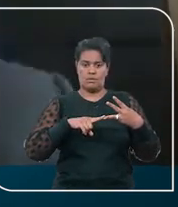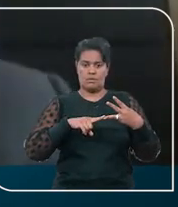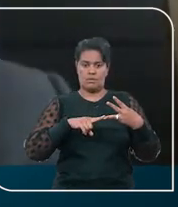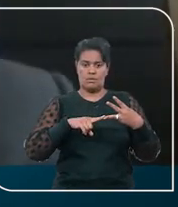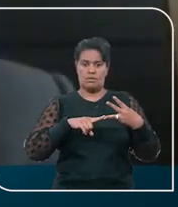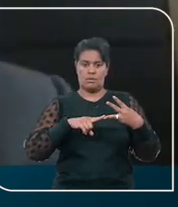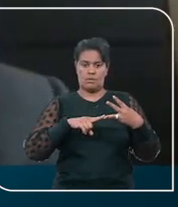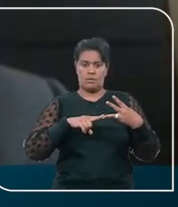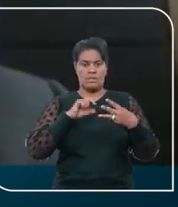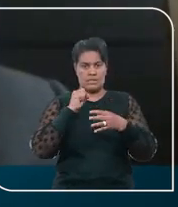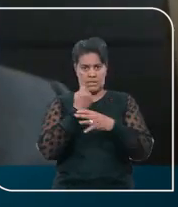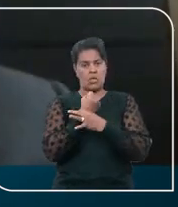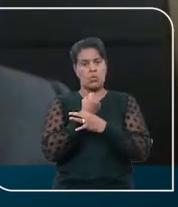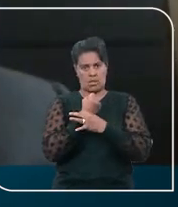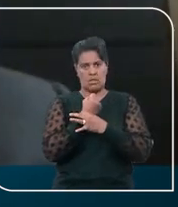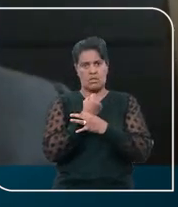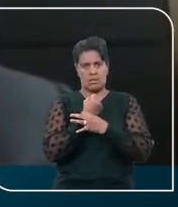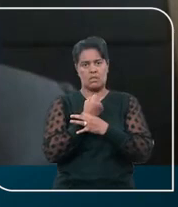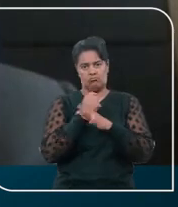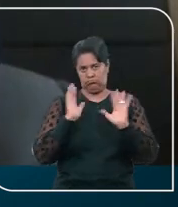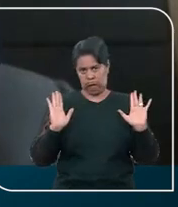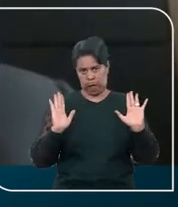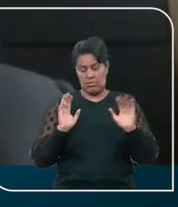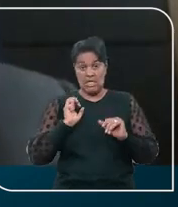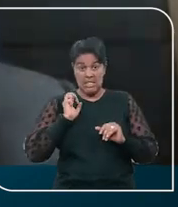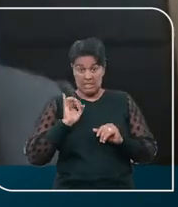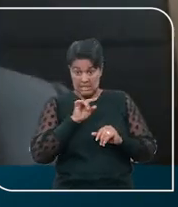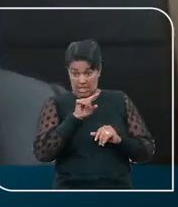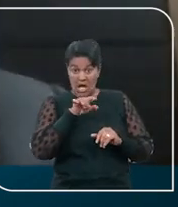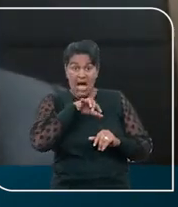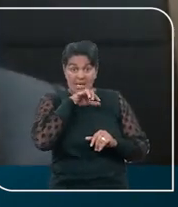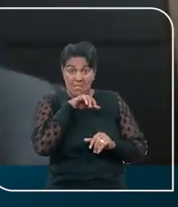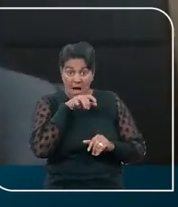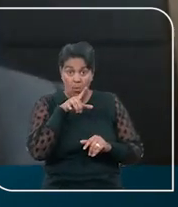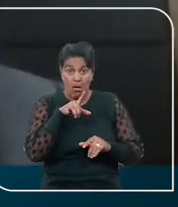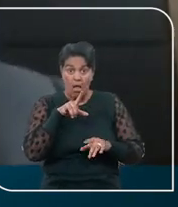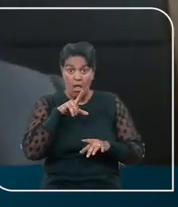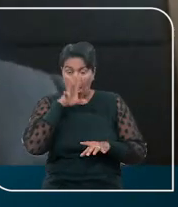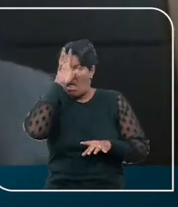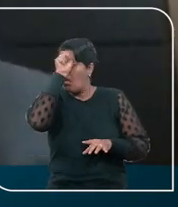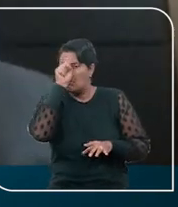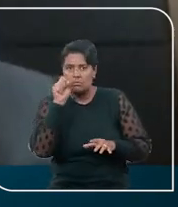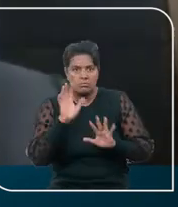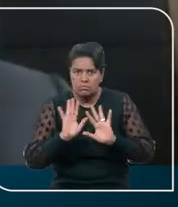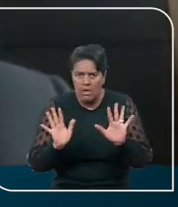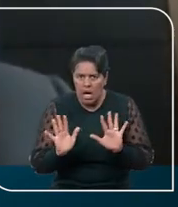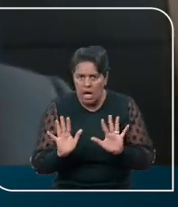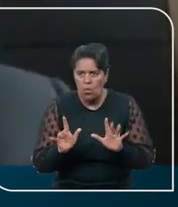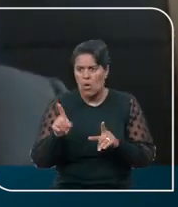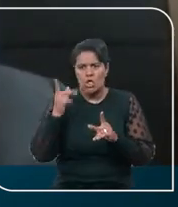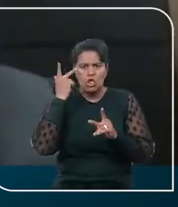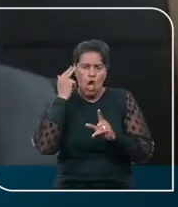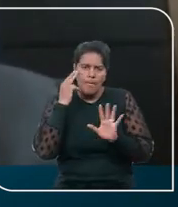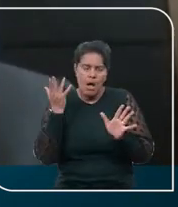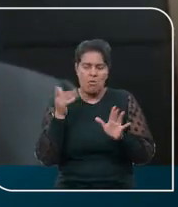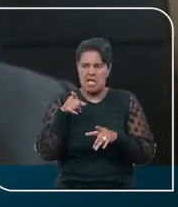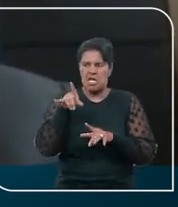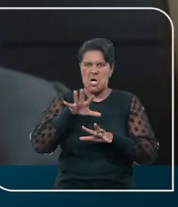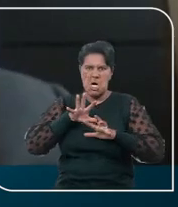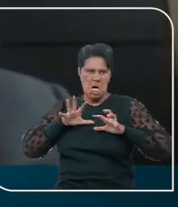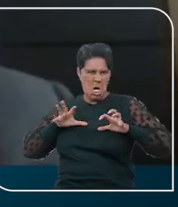E a segurança. Então, se o animal não ofende a segurança, né, um animal feroz, né, não um